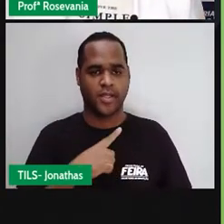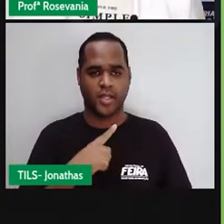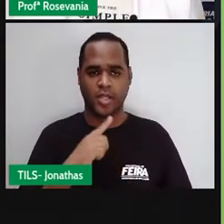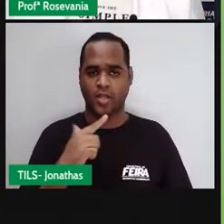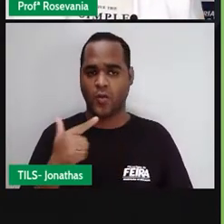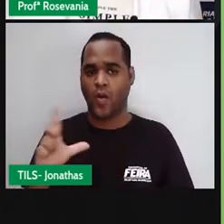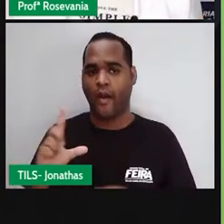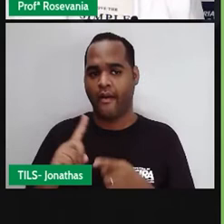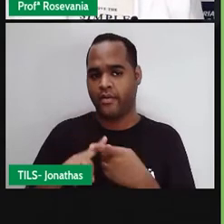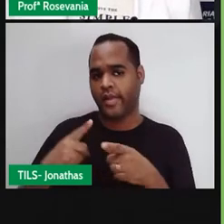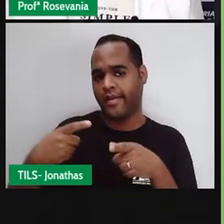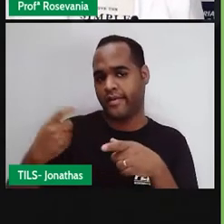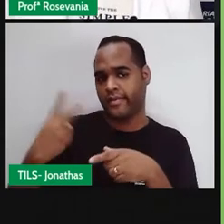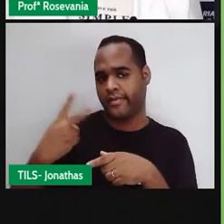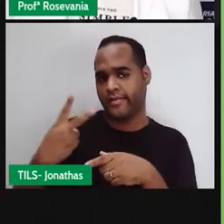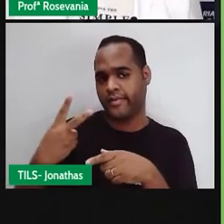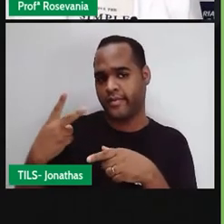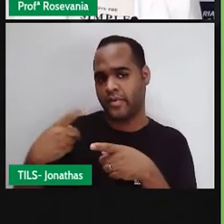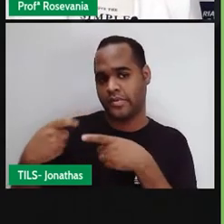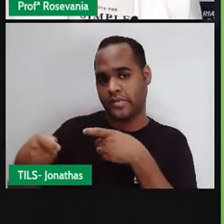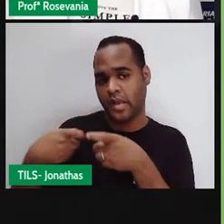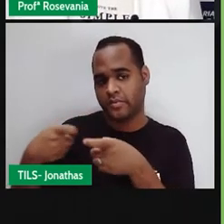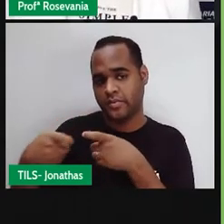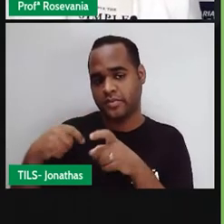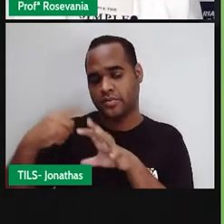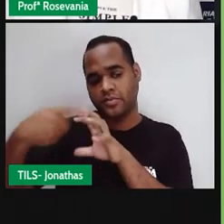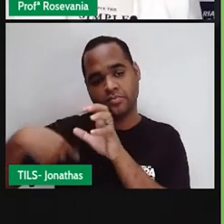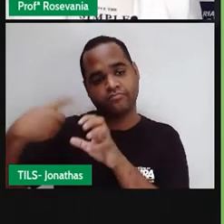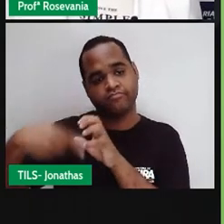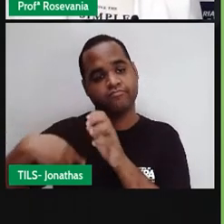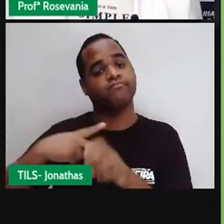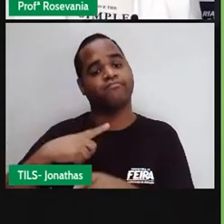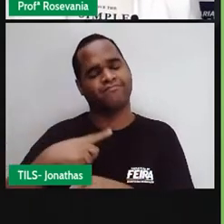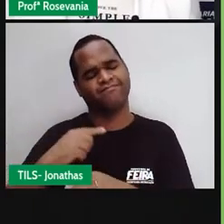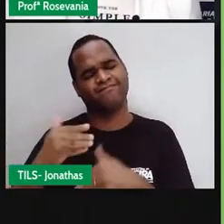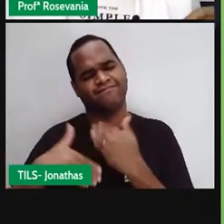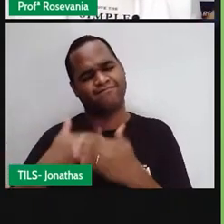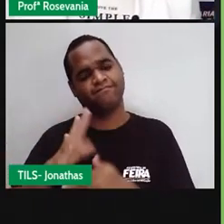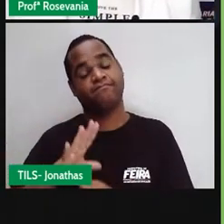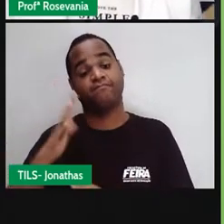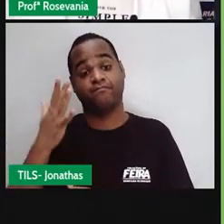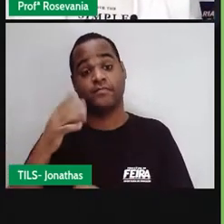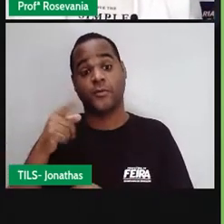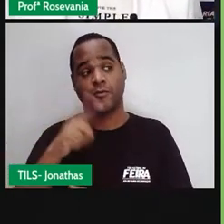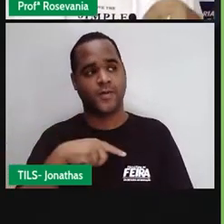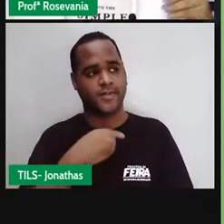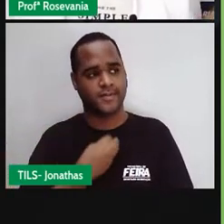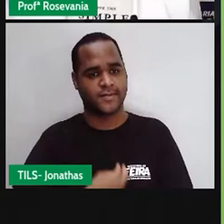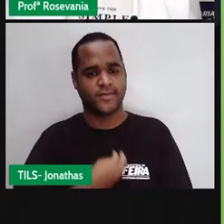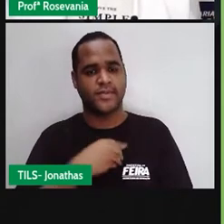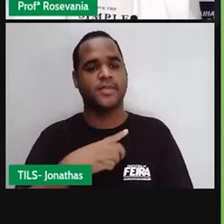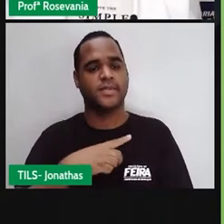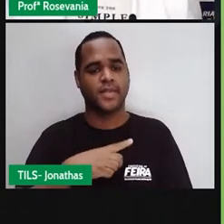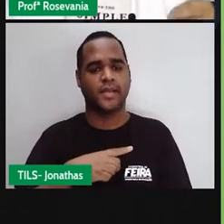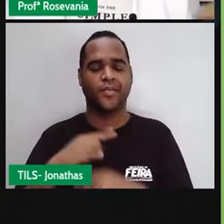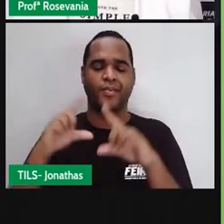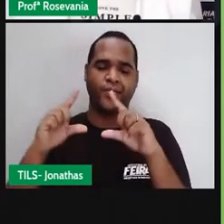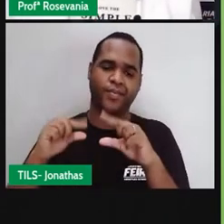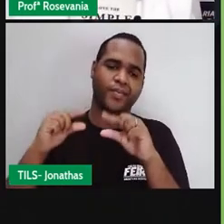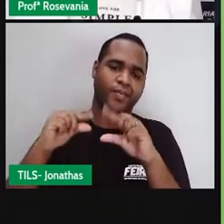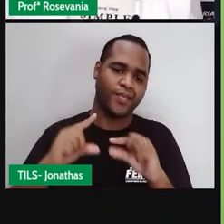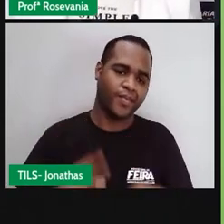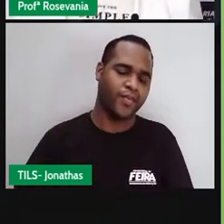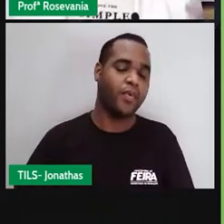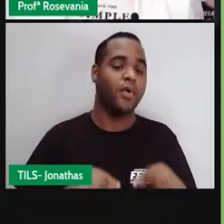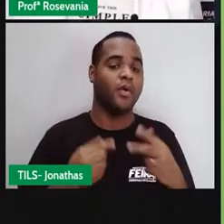tolerância à Segunda Guerra, e ainda teve a Segunda Guerra Mundial, né? Então, isso tudo ajudou que a gente tivesse um momento mesmo de muita queda econômica, bolsas